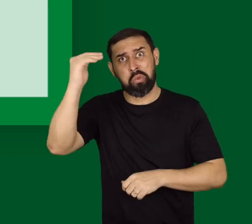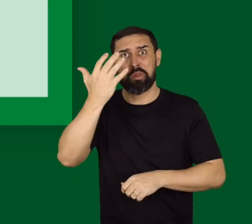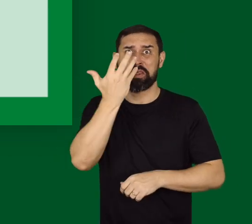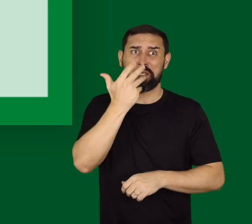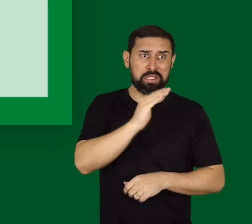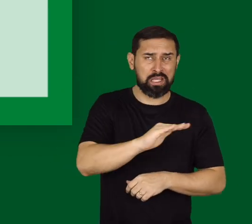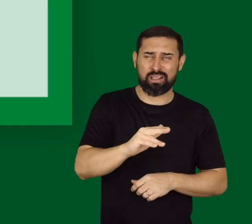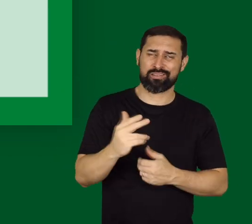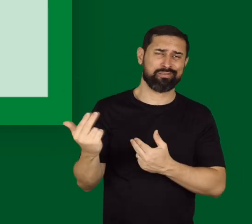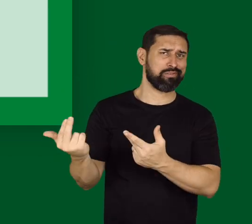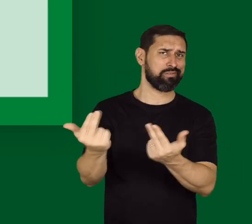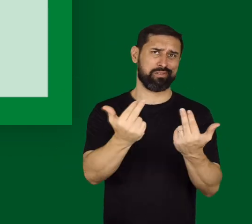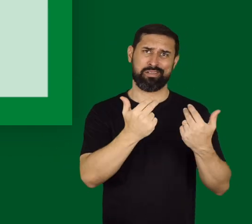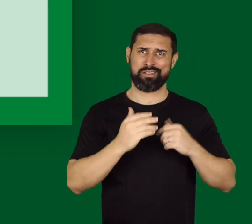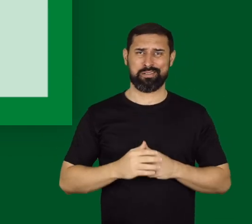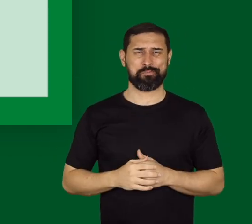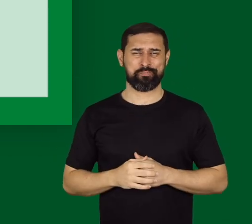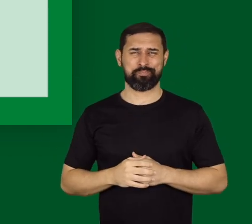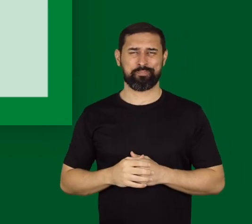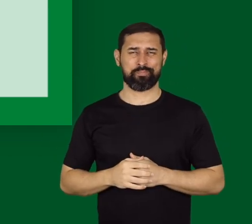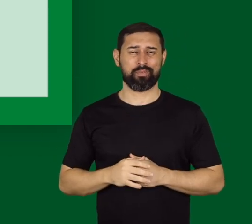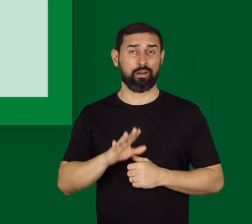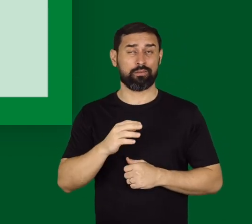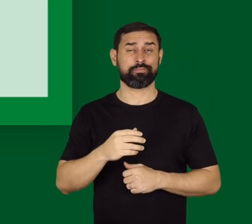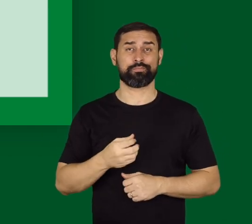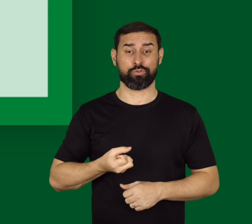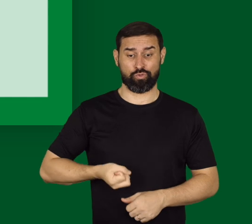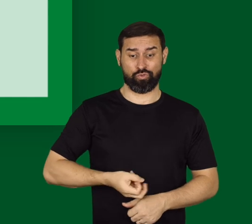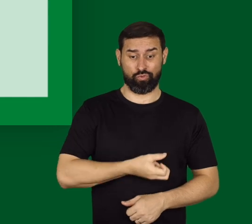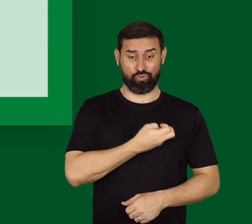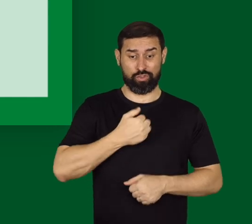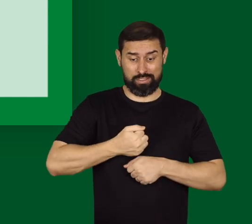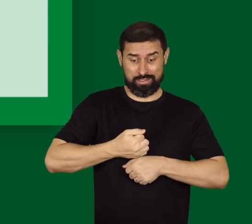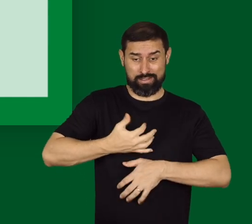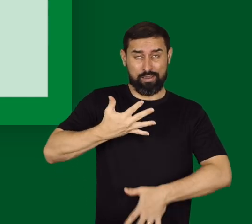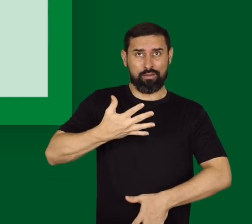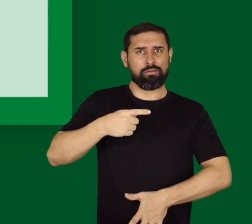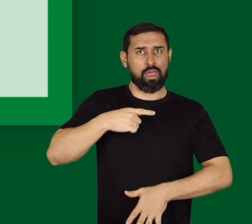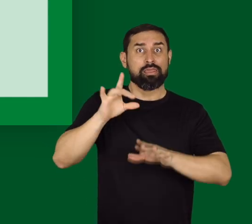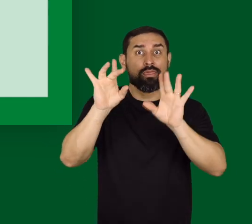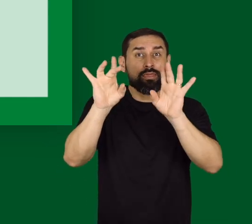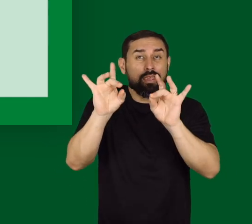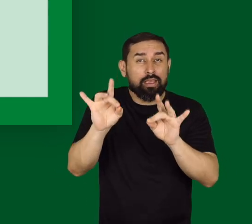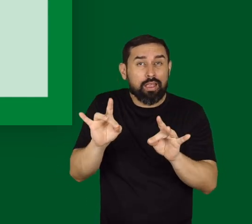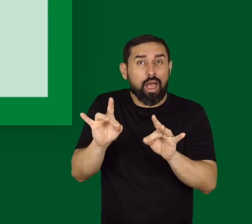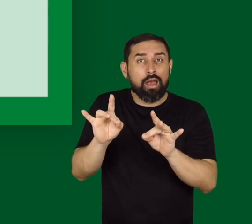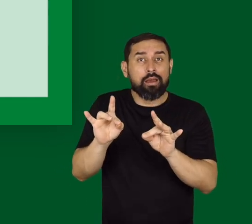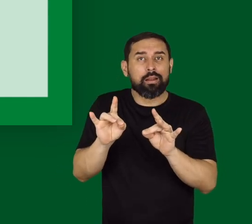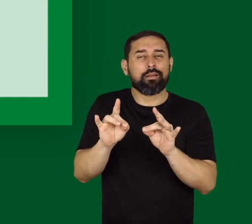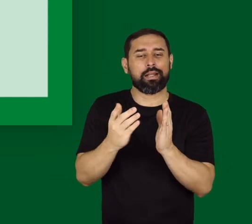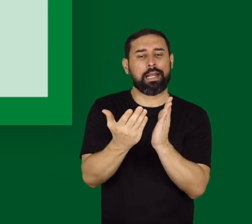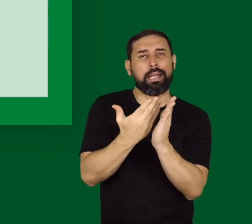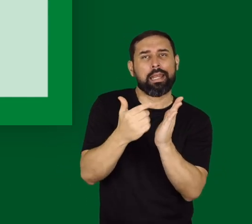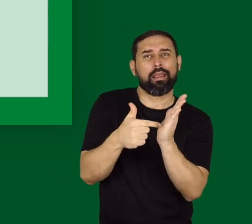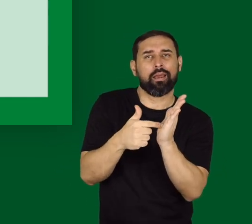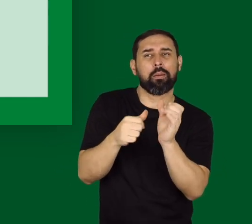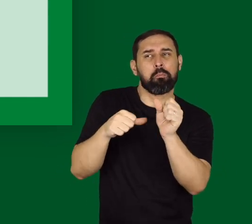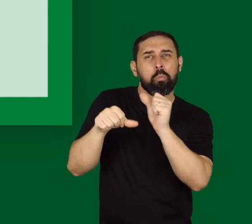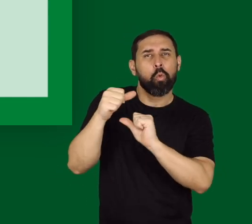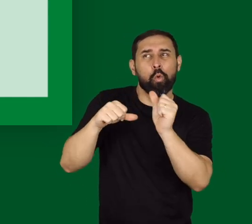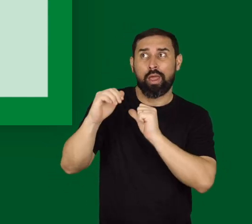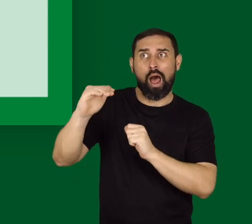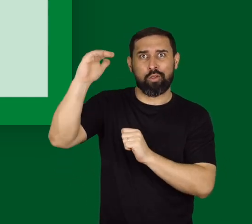não só no adulto como na pediatria. Então, apesar de ter havido uma mudança nas definições